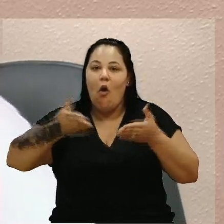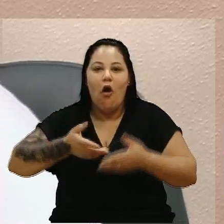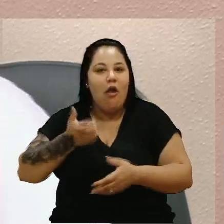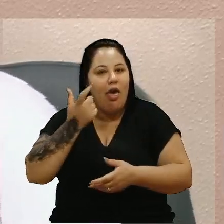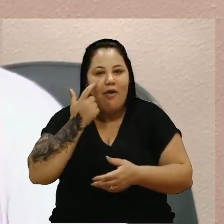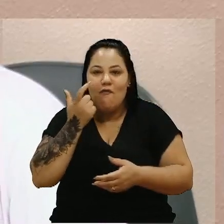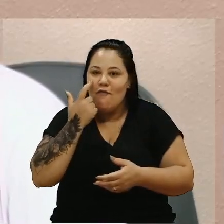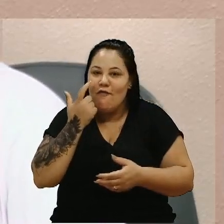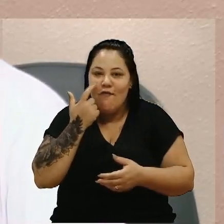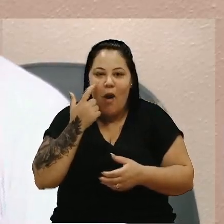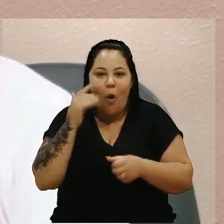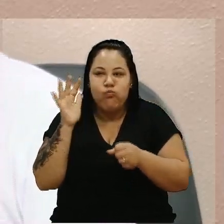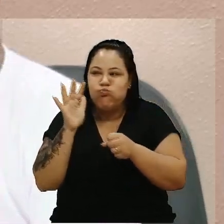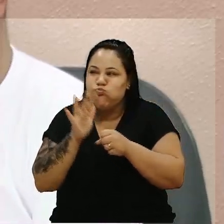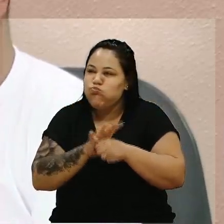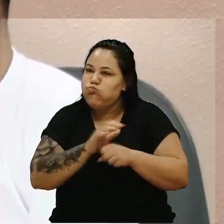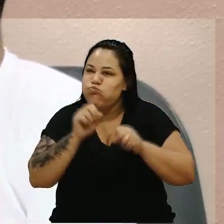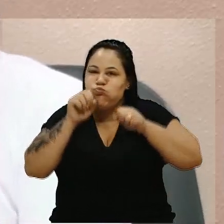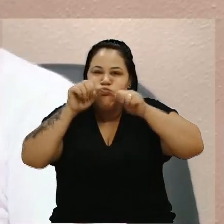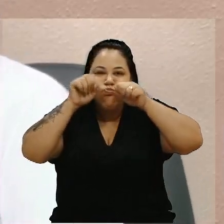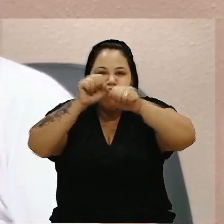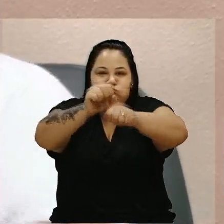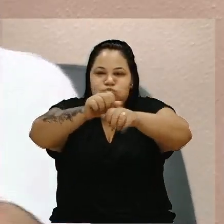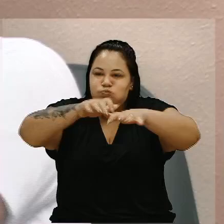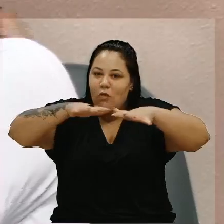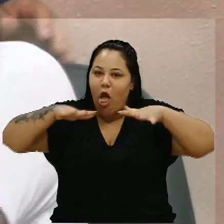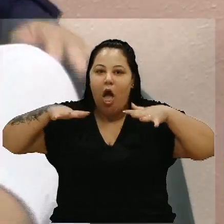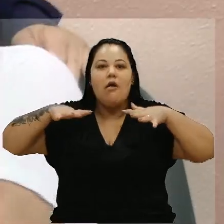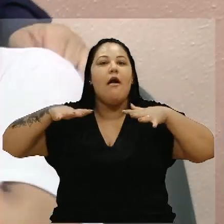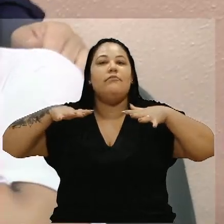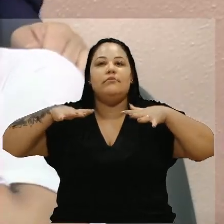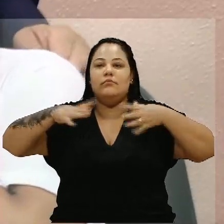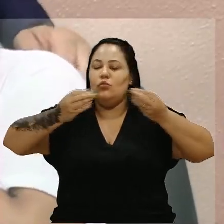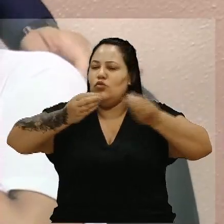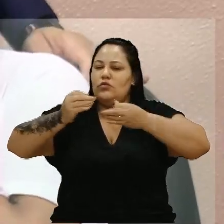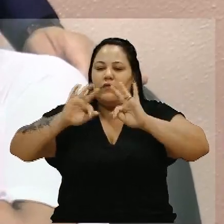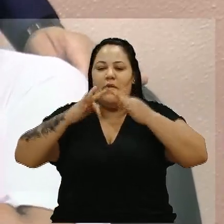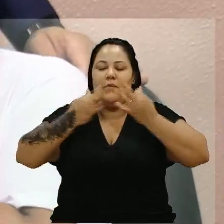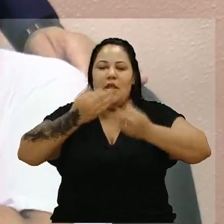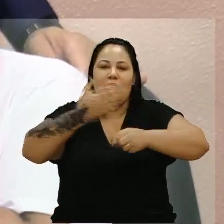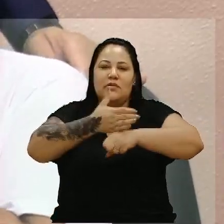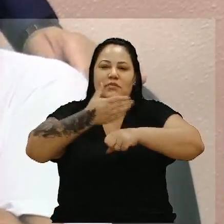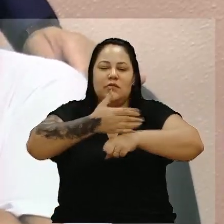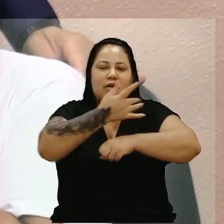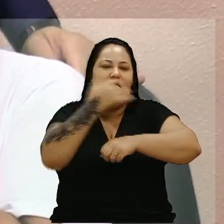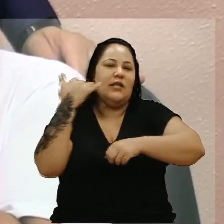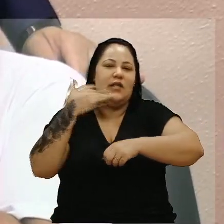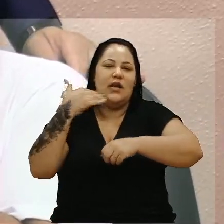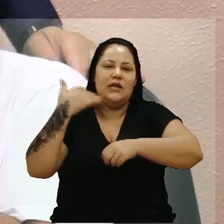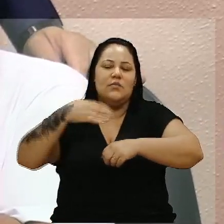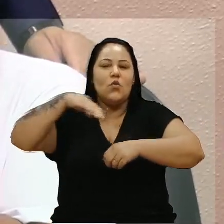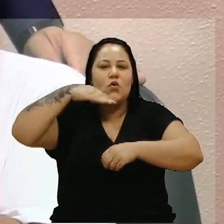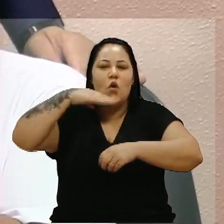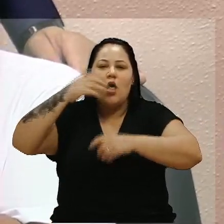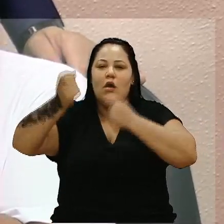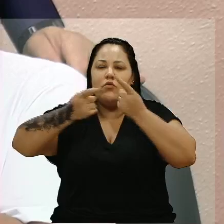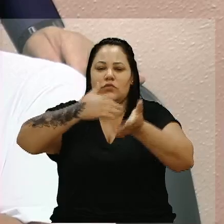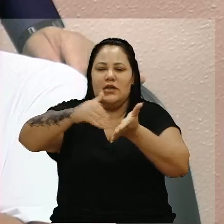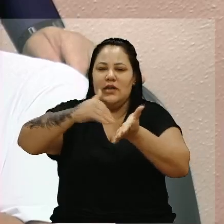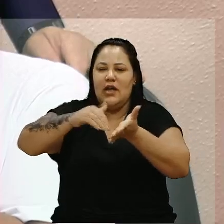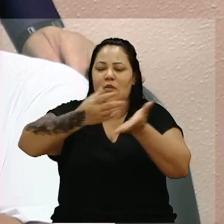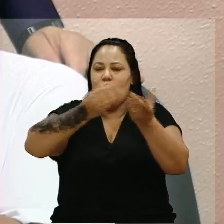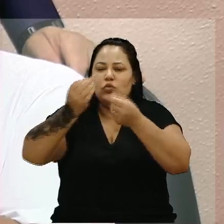com muitas famílias envolvidas. A vereadora Andressa, vereador Bortola, vereador Lucas Carenhato, alguns secretários, muitas